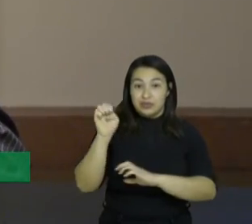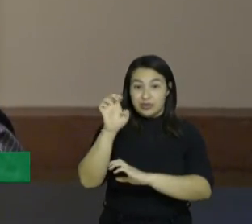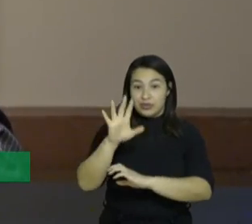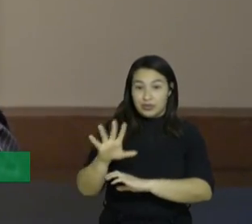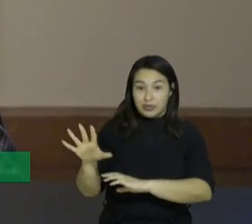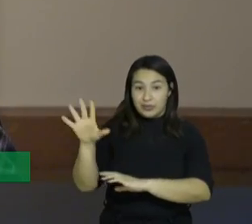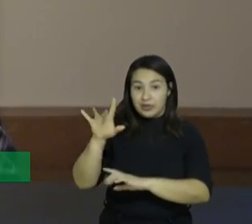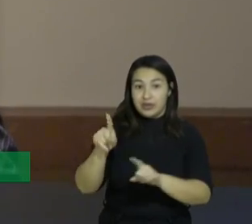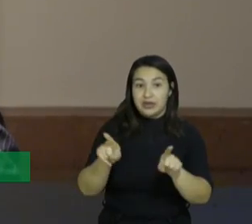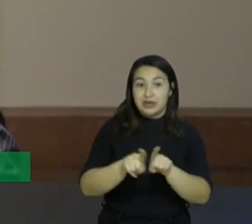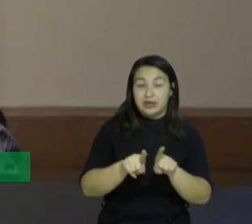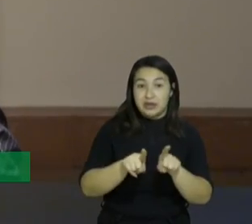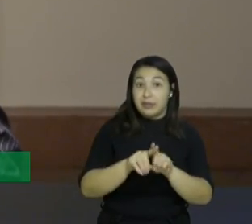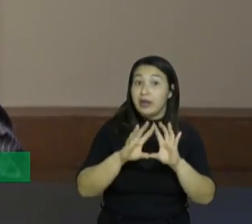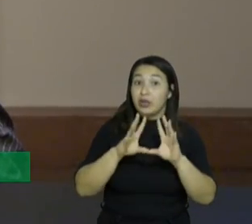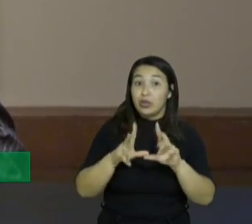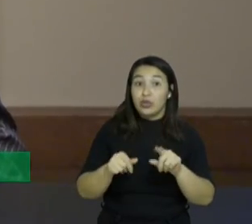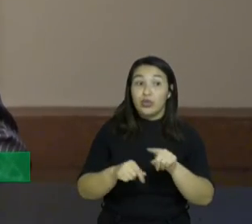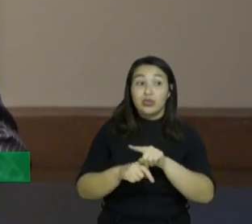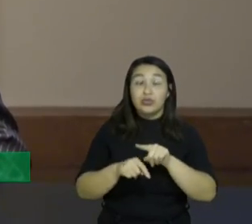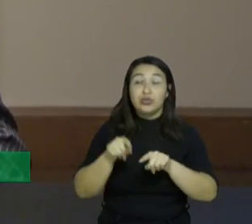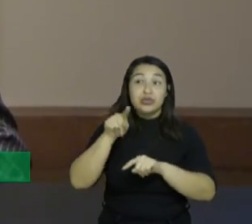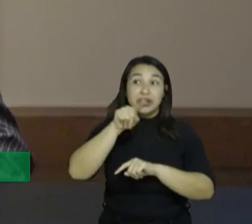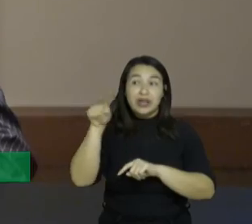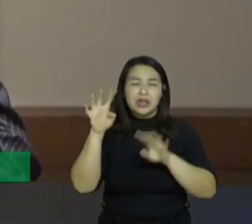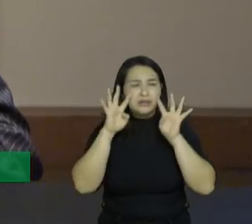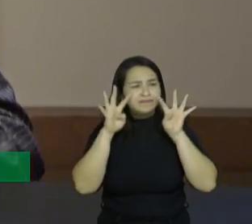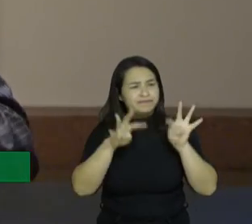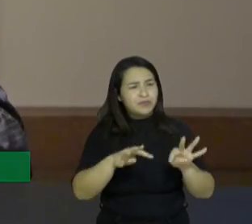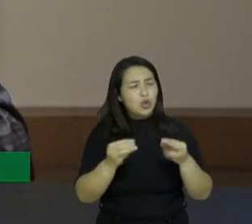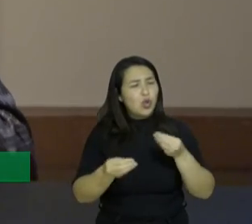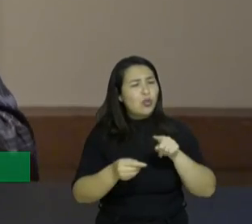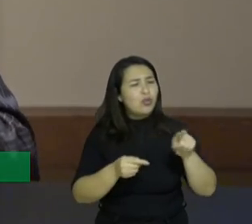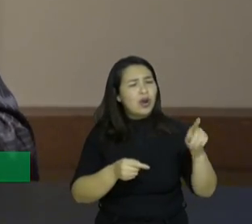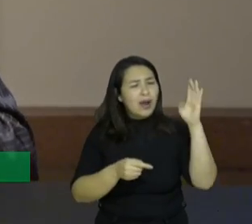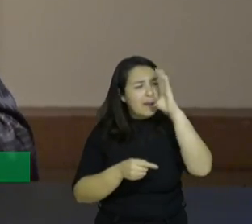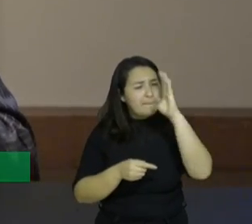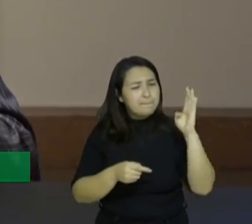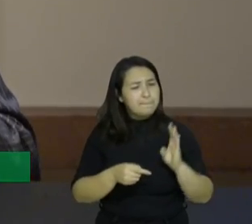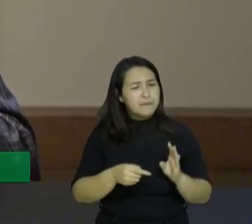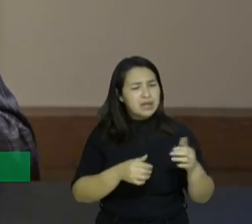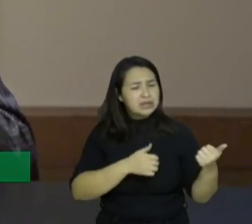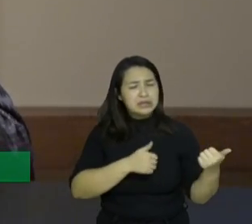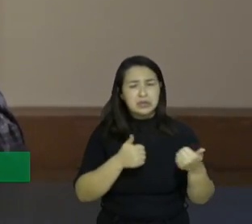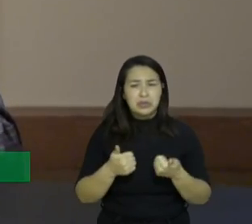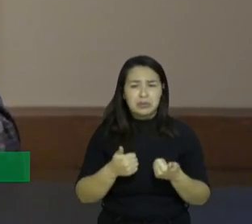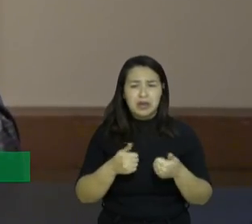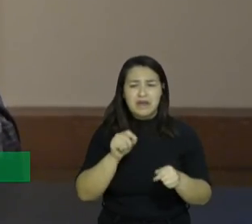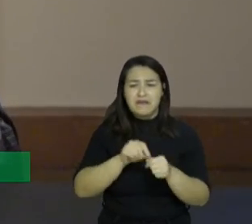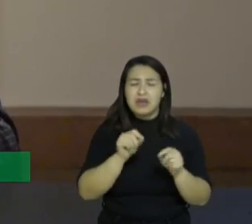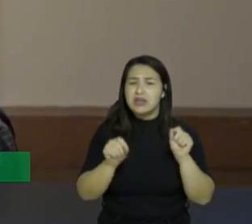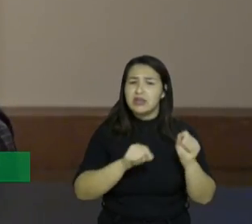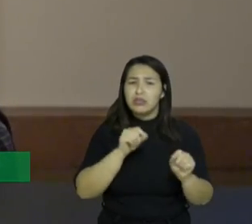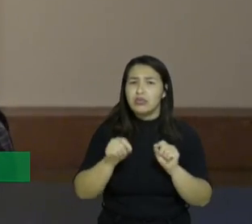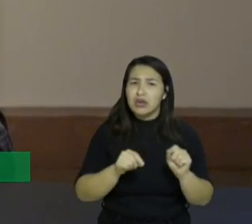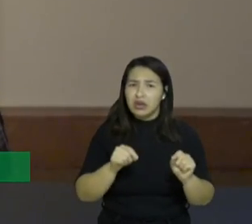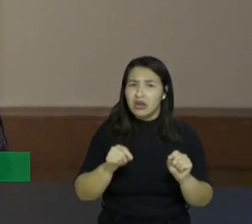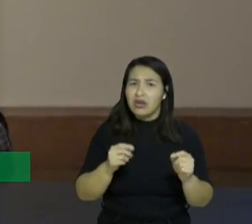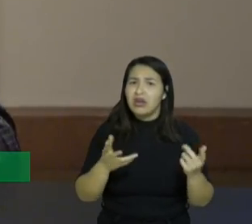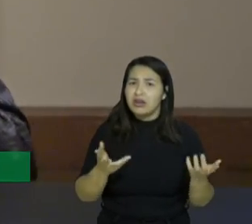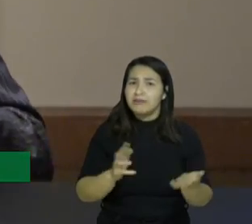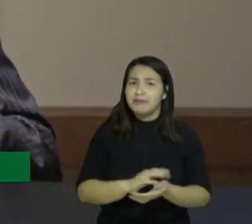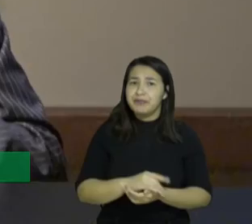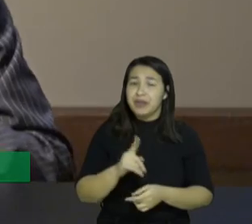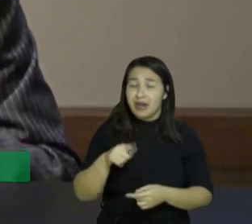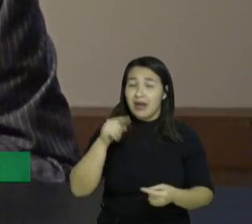mais estão todos de olho né Eh nas ações tomadas aqui no Brasil e no Mercosul n e dos seus governantes Então nesse sentido é